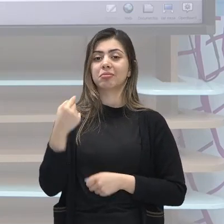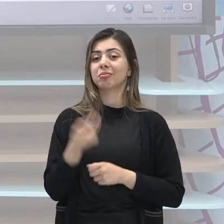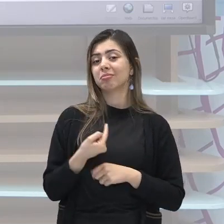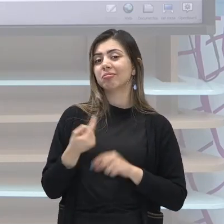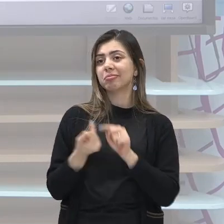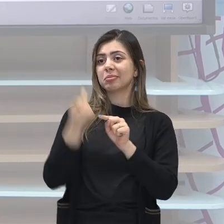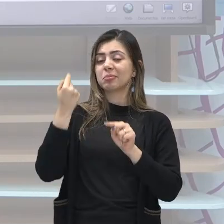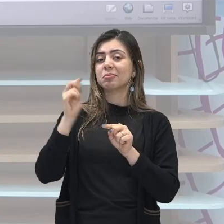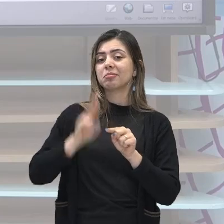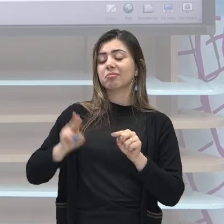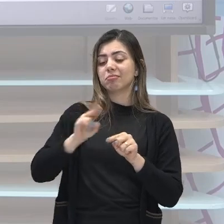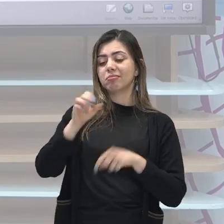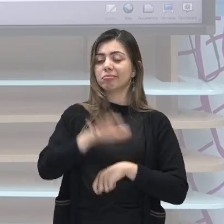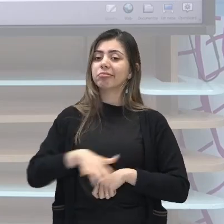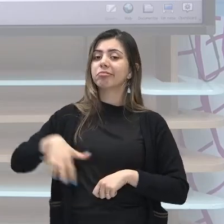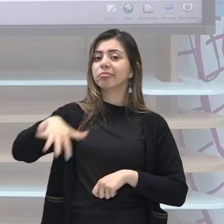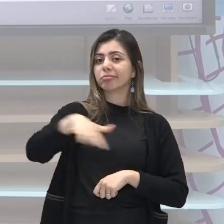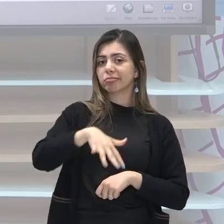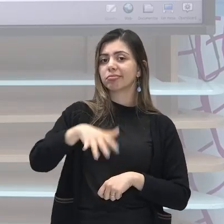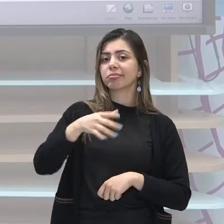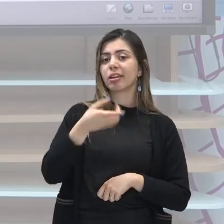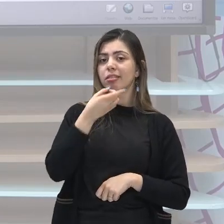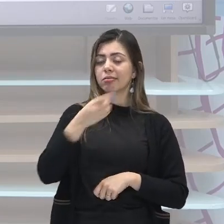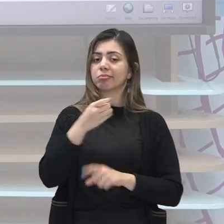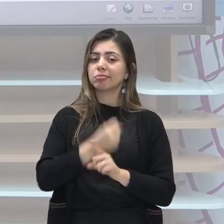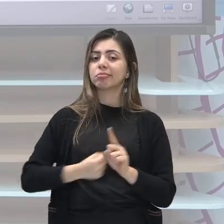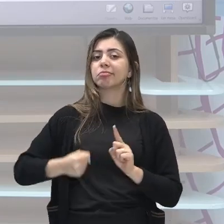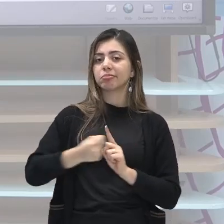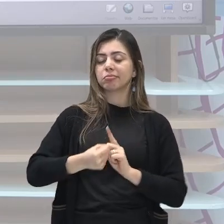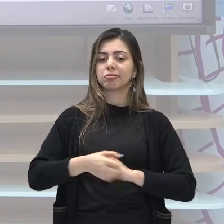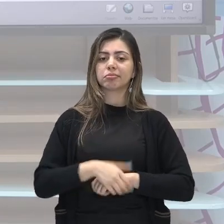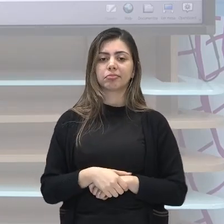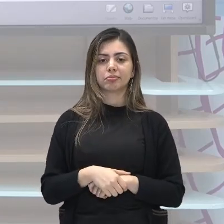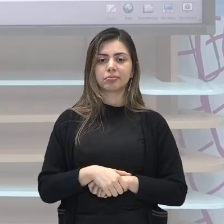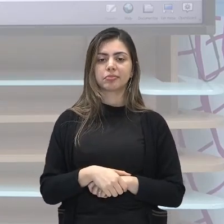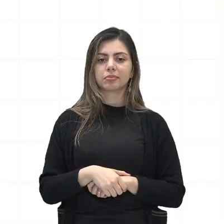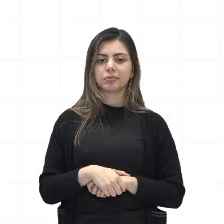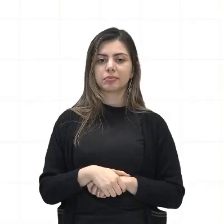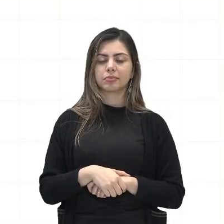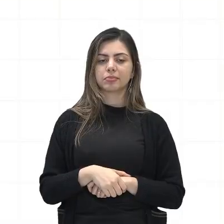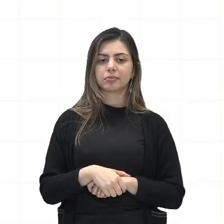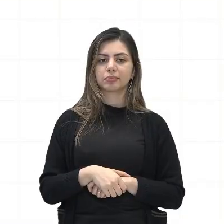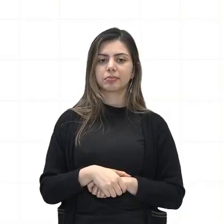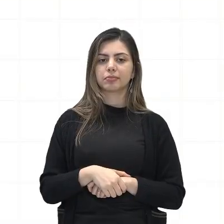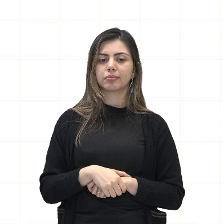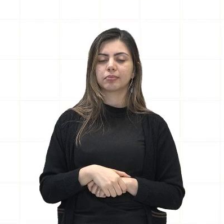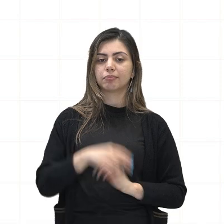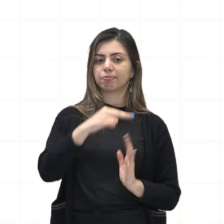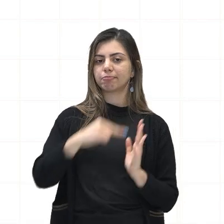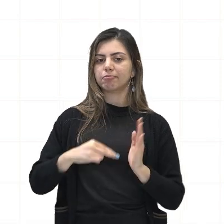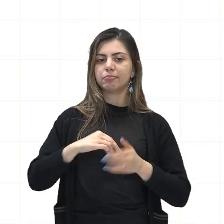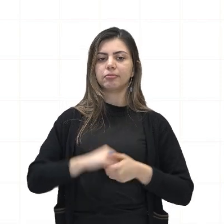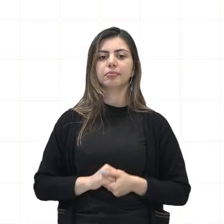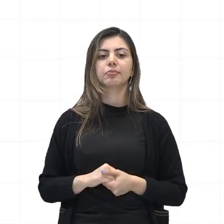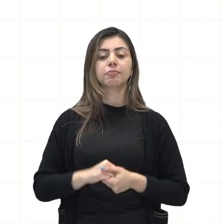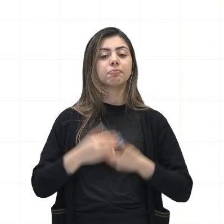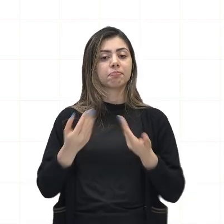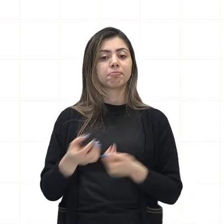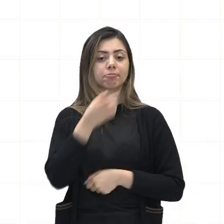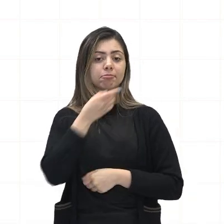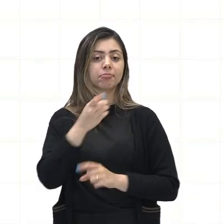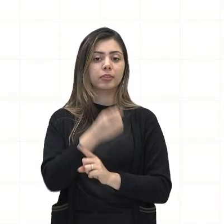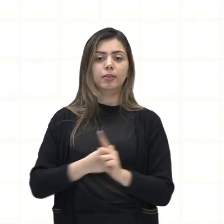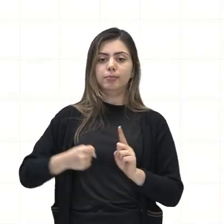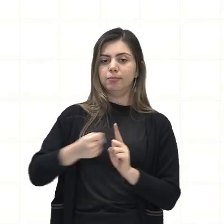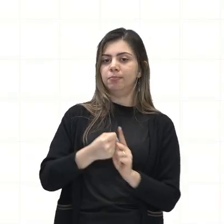utilizado dentro, né, dessa visão ideológica do darwinismo social. Vamos ao texto. O darwinismo social,